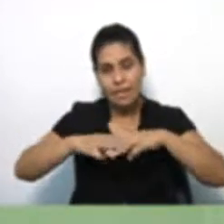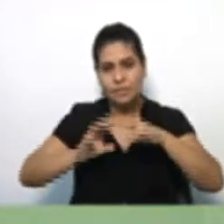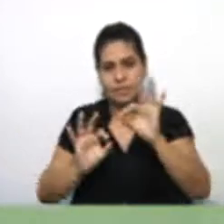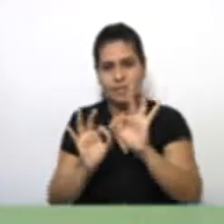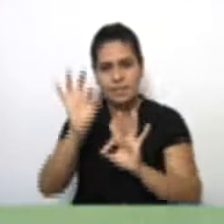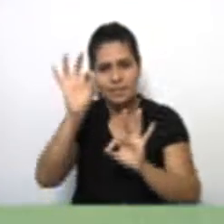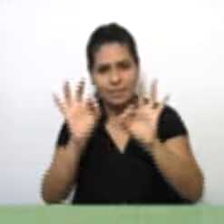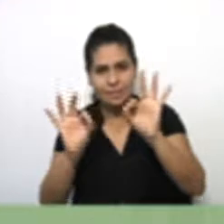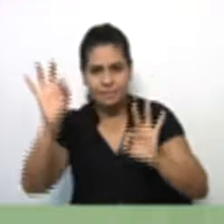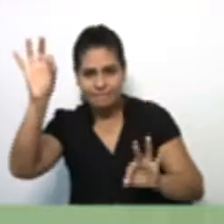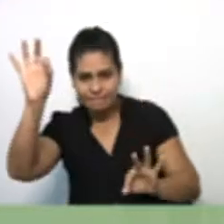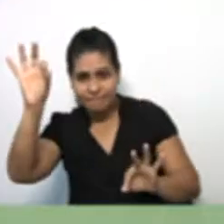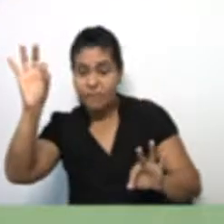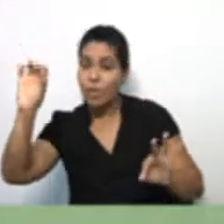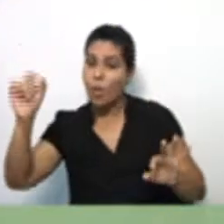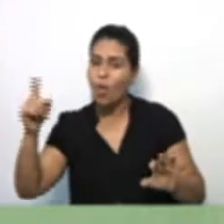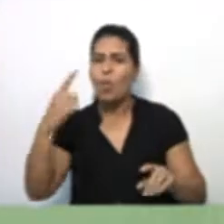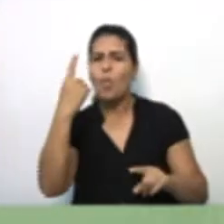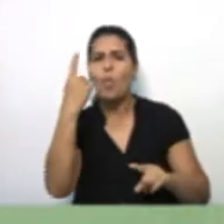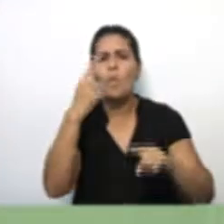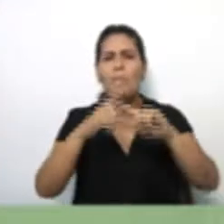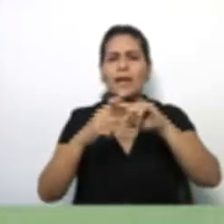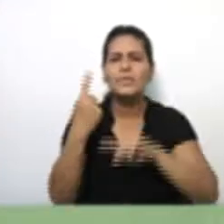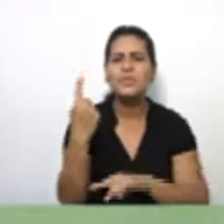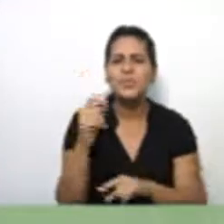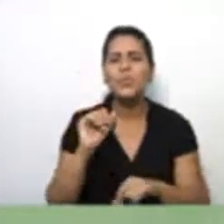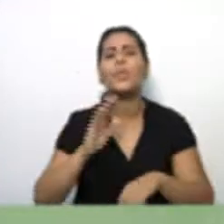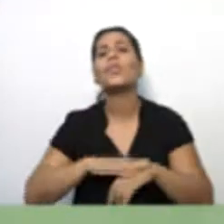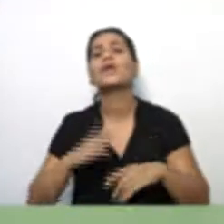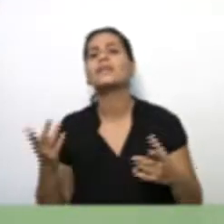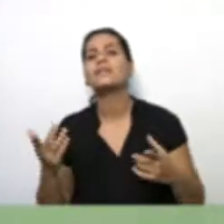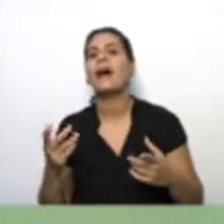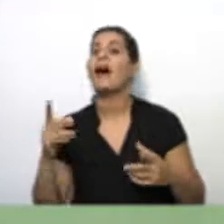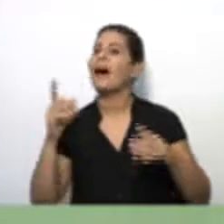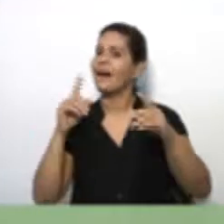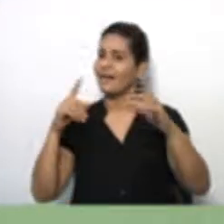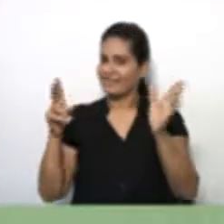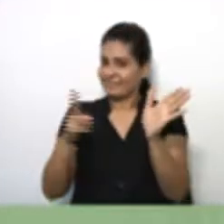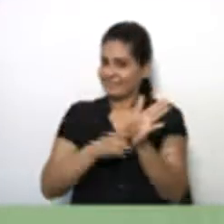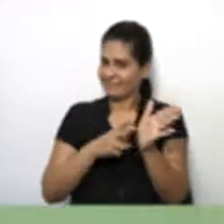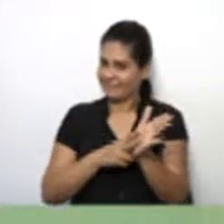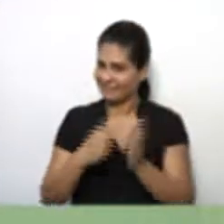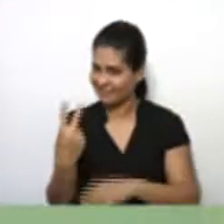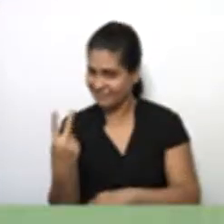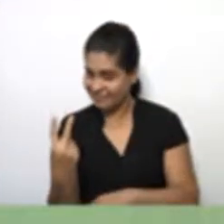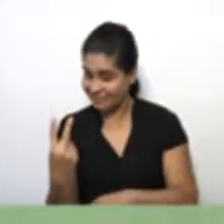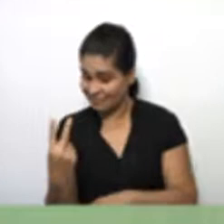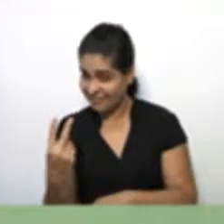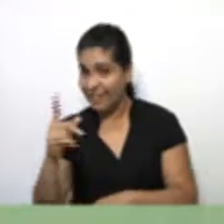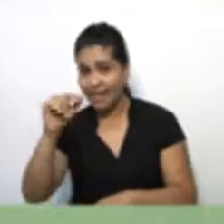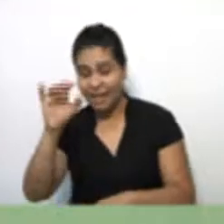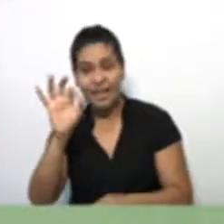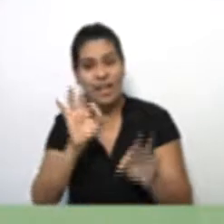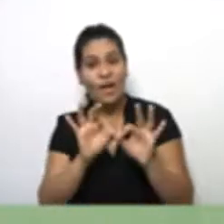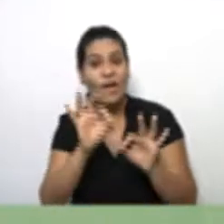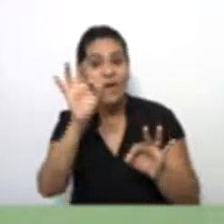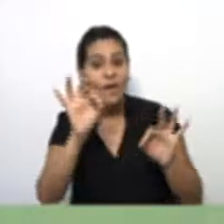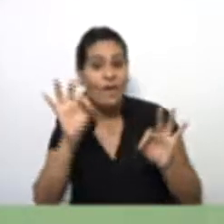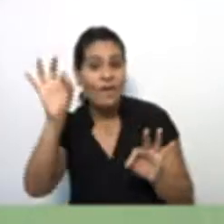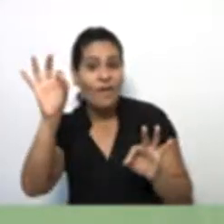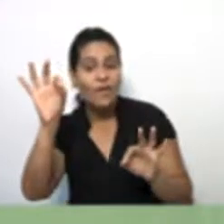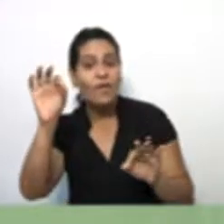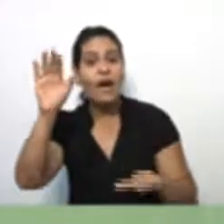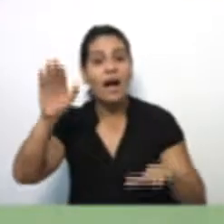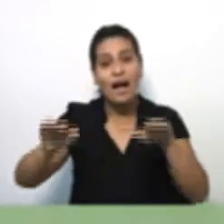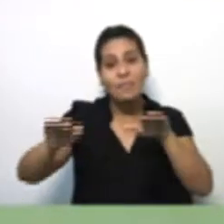Você gosta de matemática? 1 + 1 é quanto? Né? Dá igual a 2, não é verdade? Matemática e estatístico. Com foco o quê?